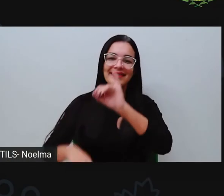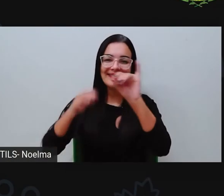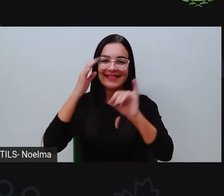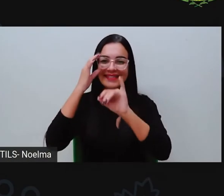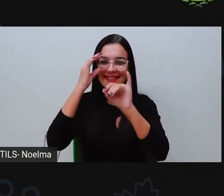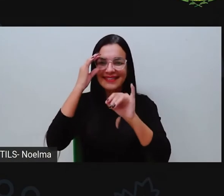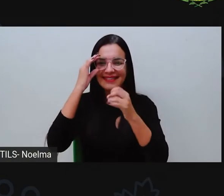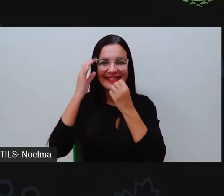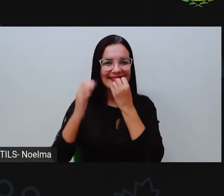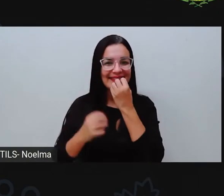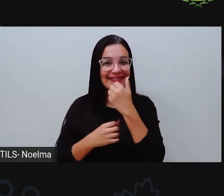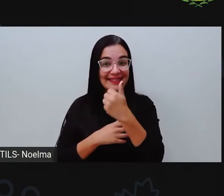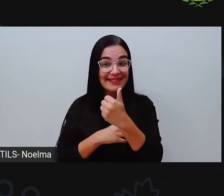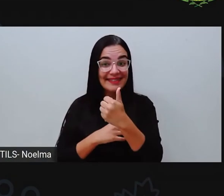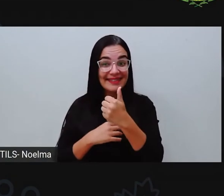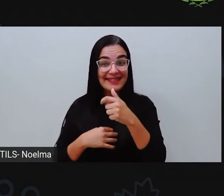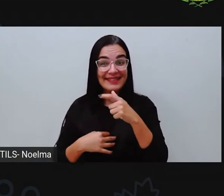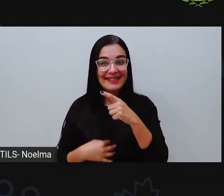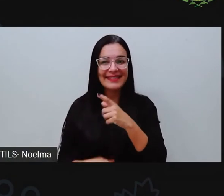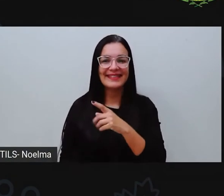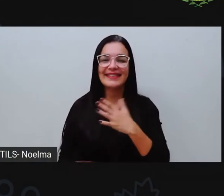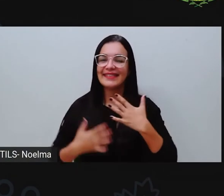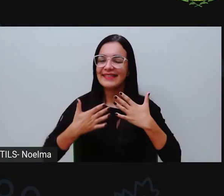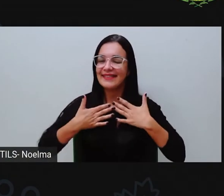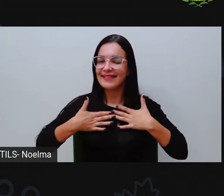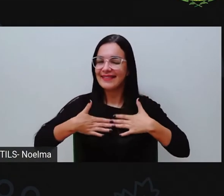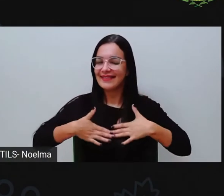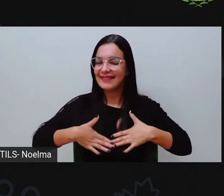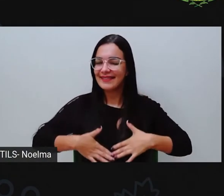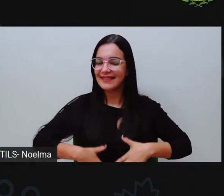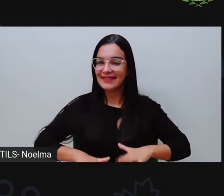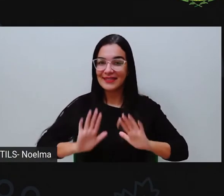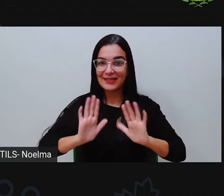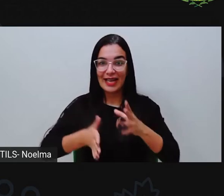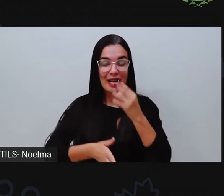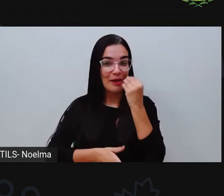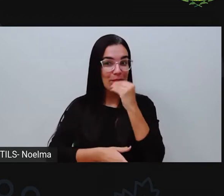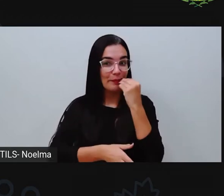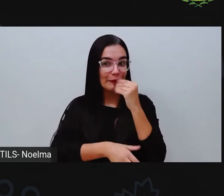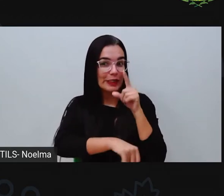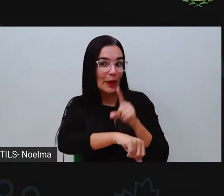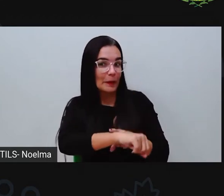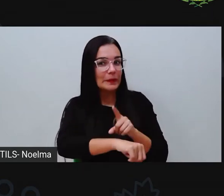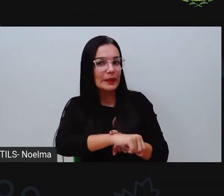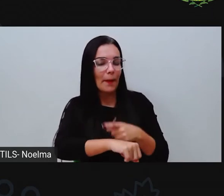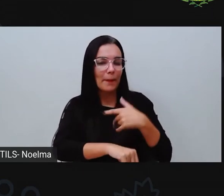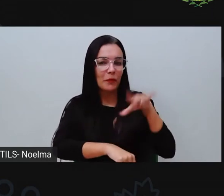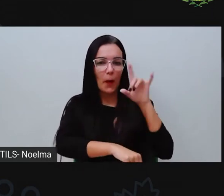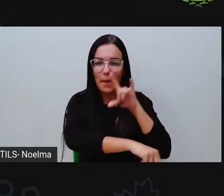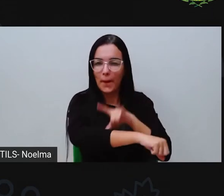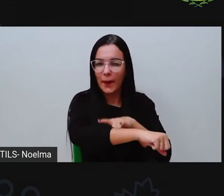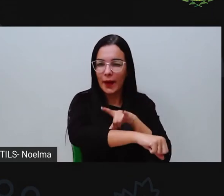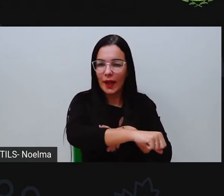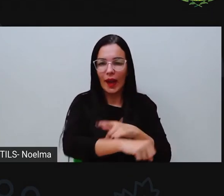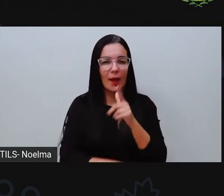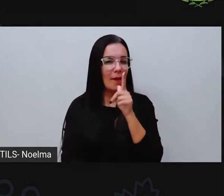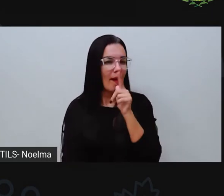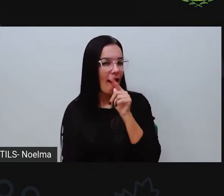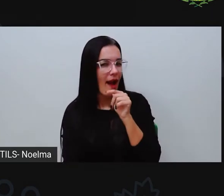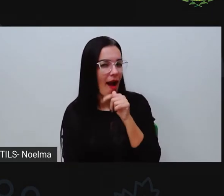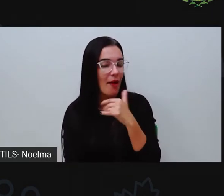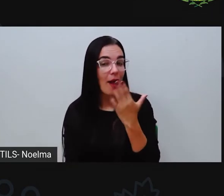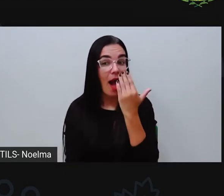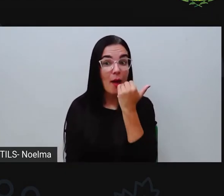Olá, meus amores! E aí, descansados? Já aproveitaram já esse tempinho para ir ao banheiro, tomar uma